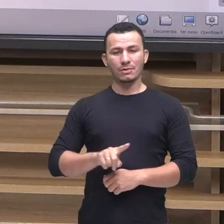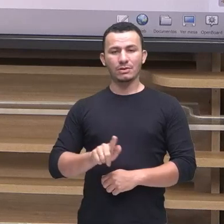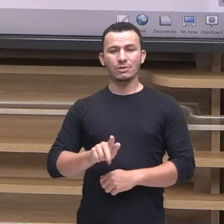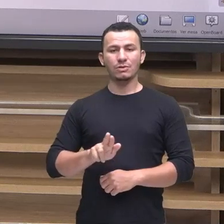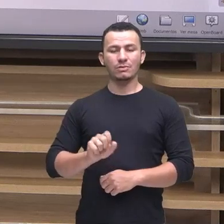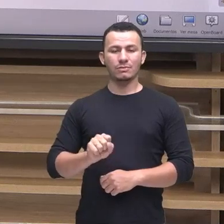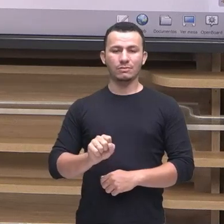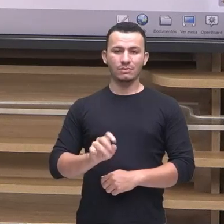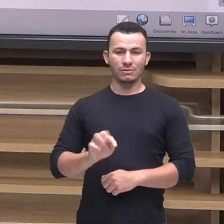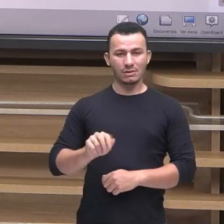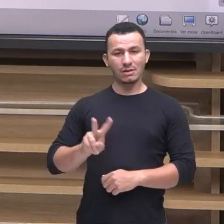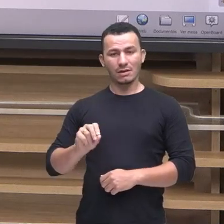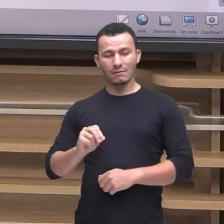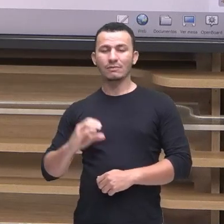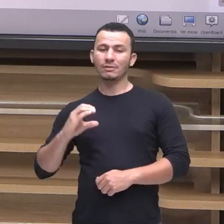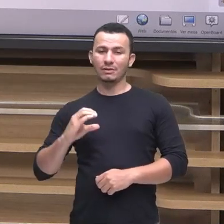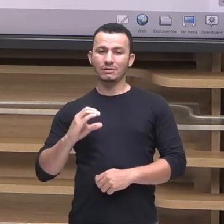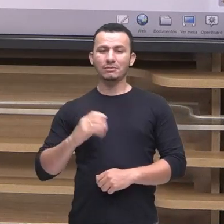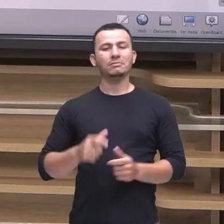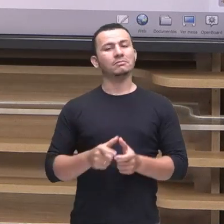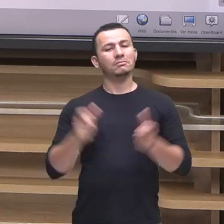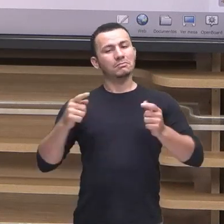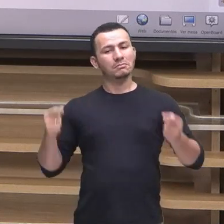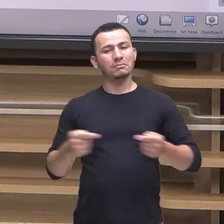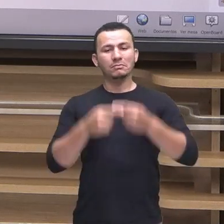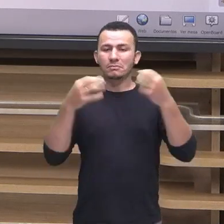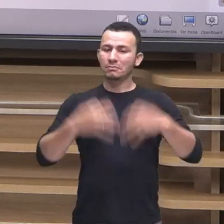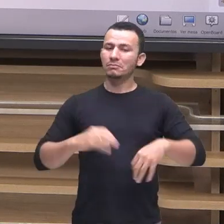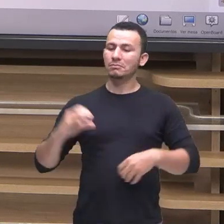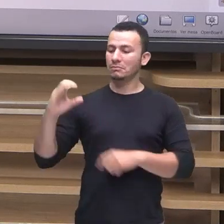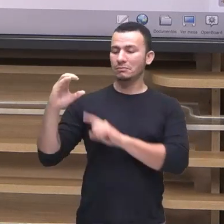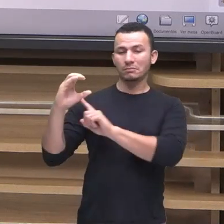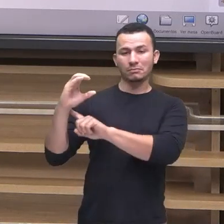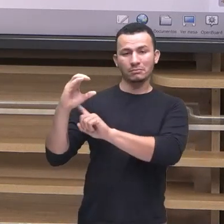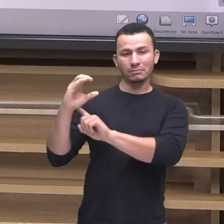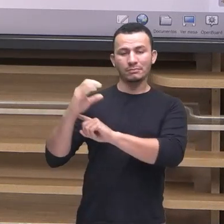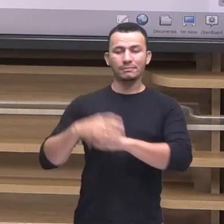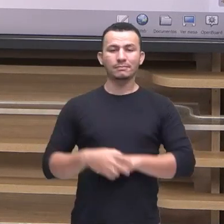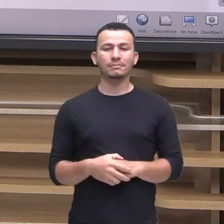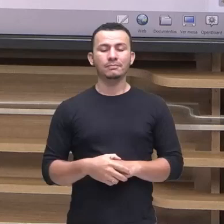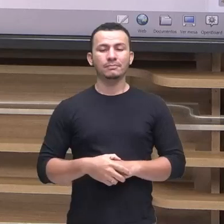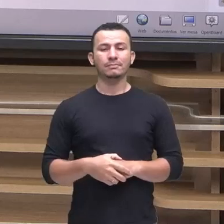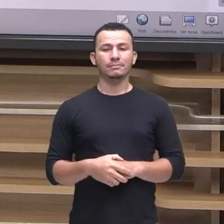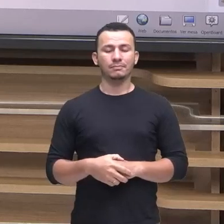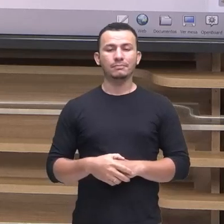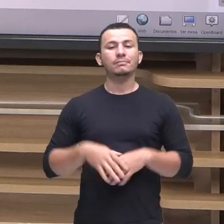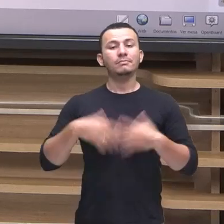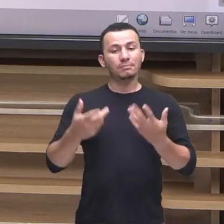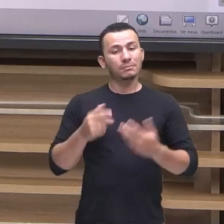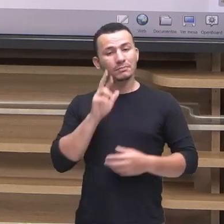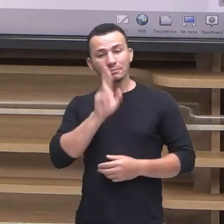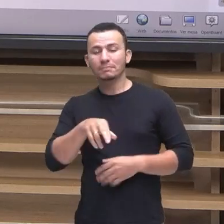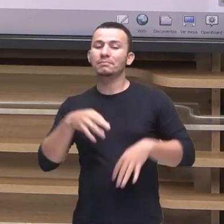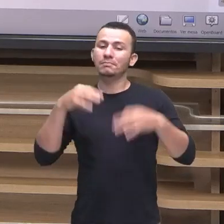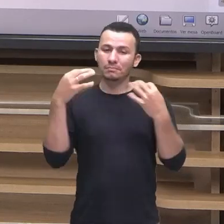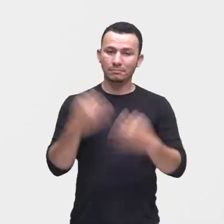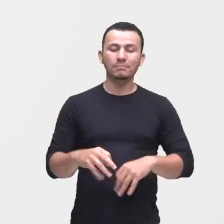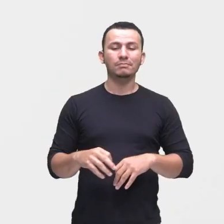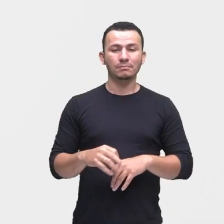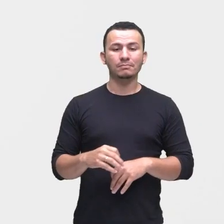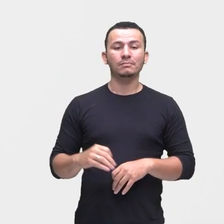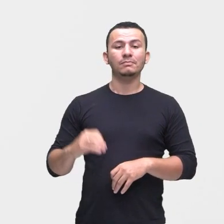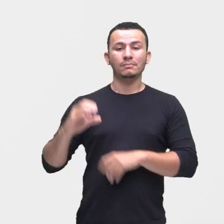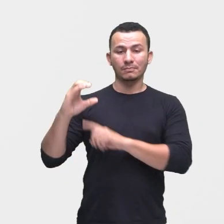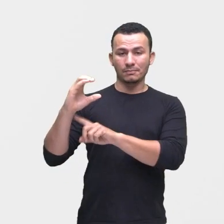Então todos foram unânimes aí nessa alternativa, então todos vocês acertaram. A